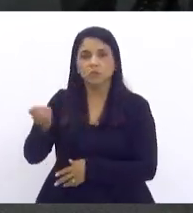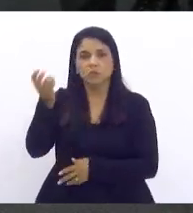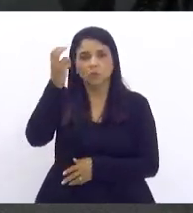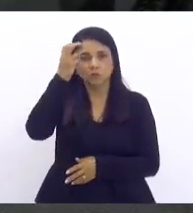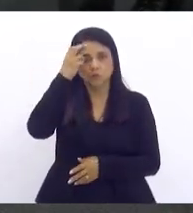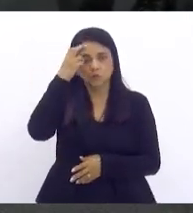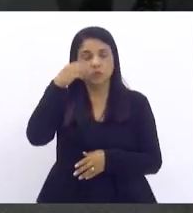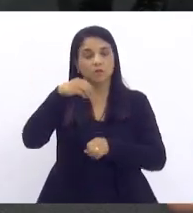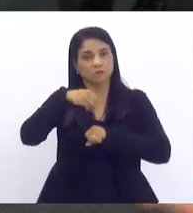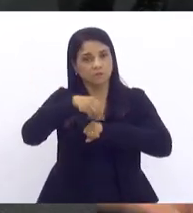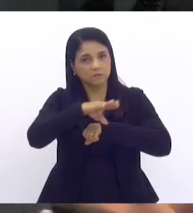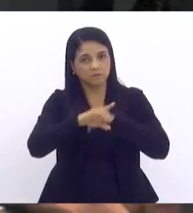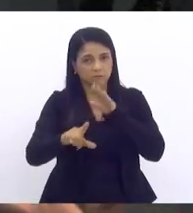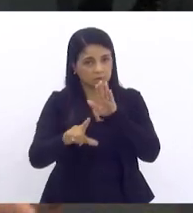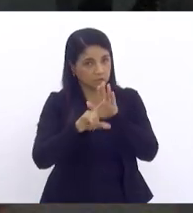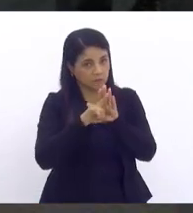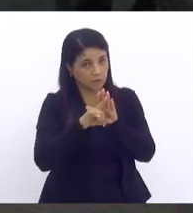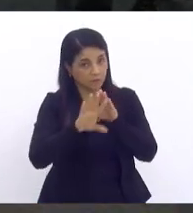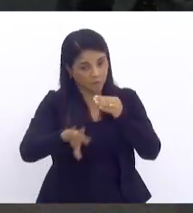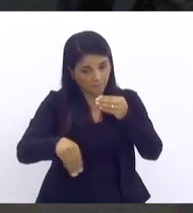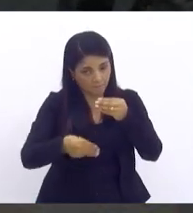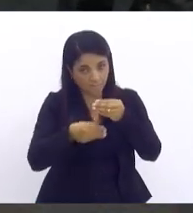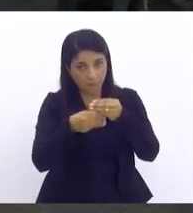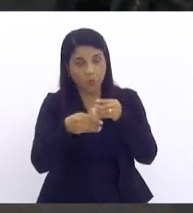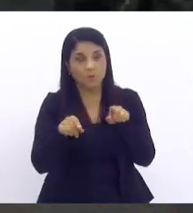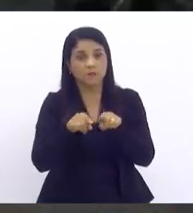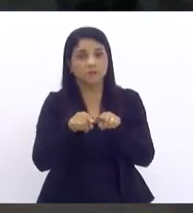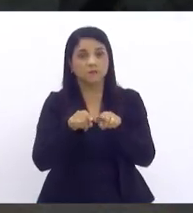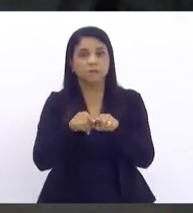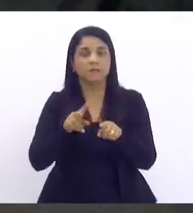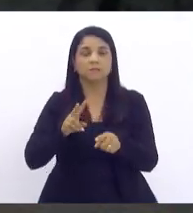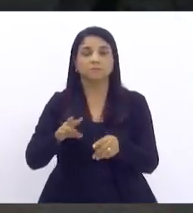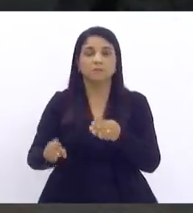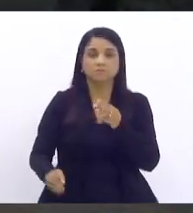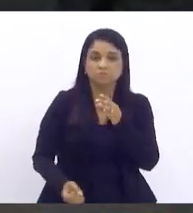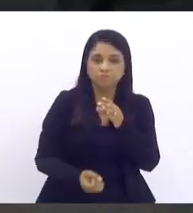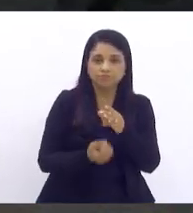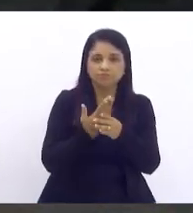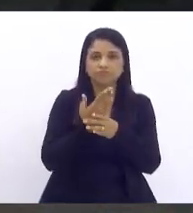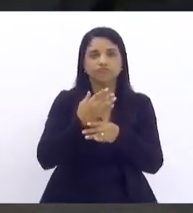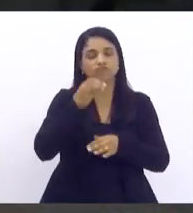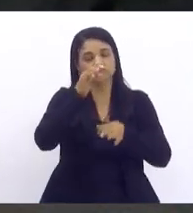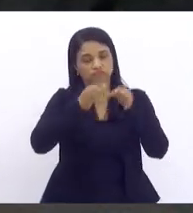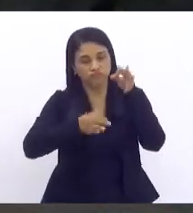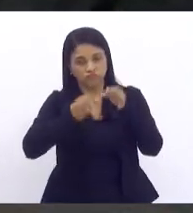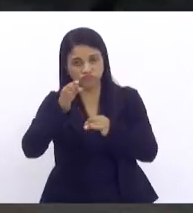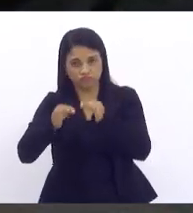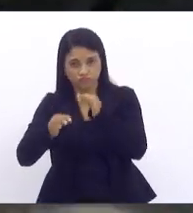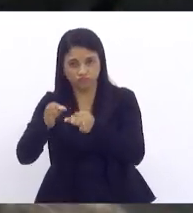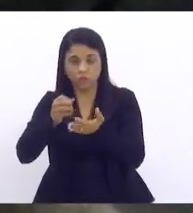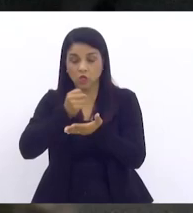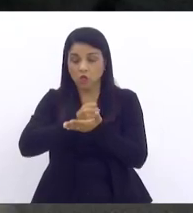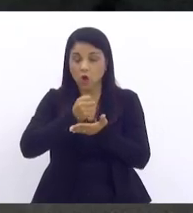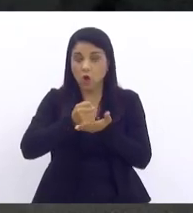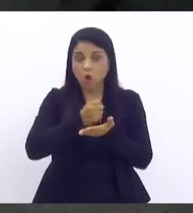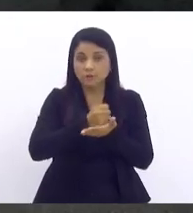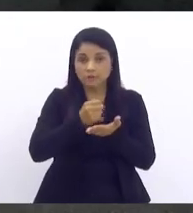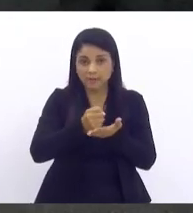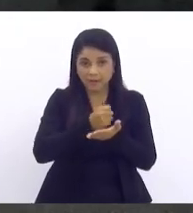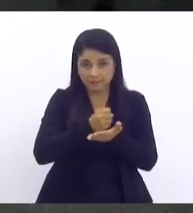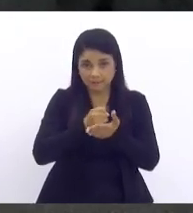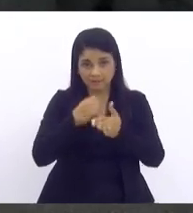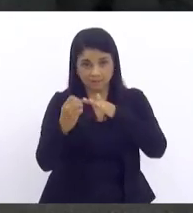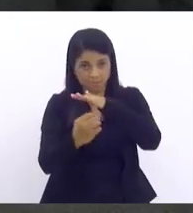indicação legislativa, mas também para criar um cobertor jurídico para aquelas e aqueles que contratam esses trabalhadores.